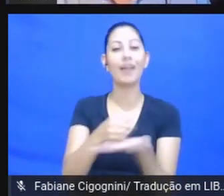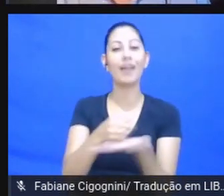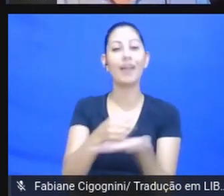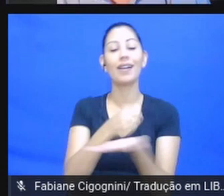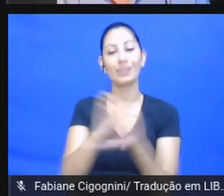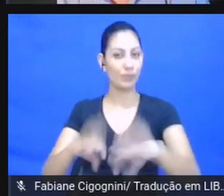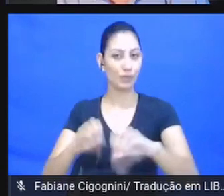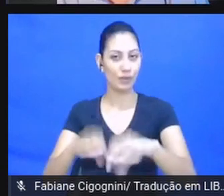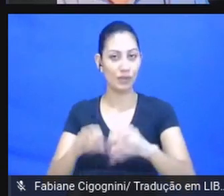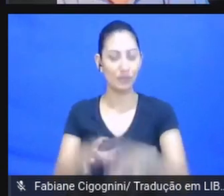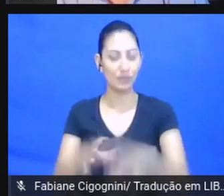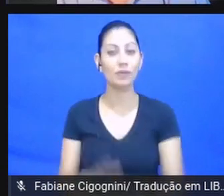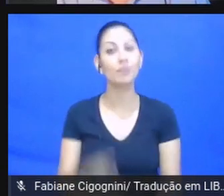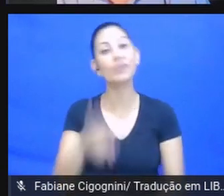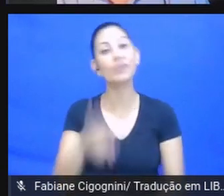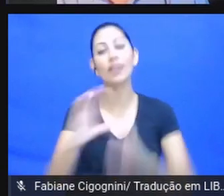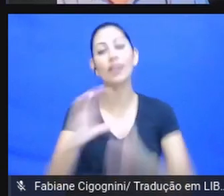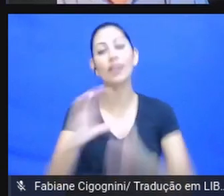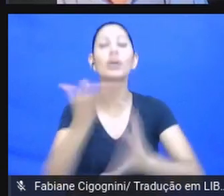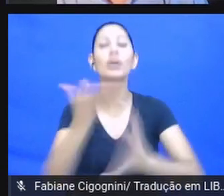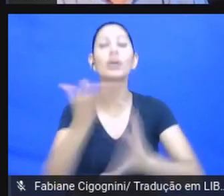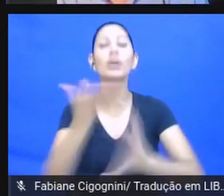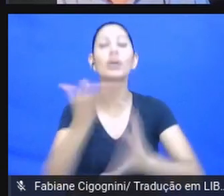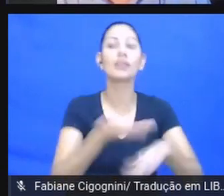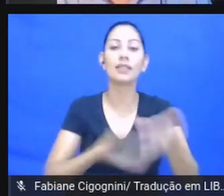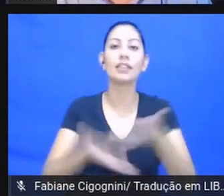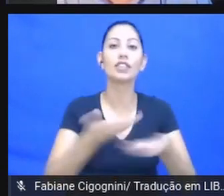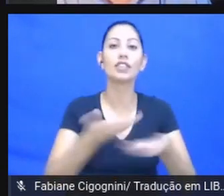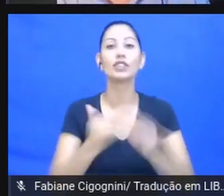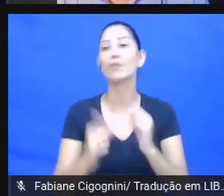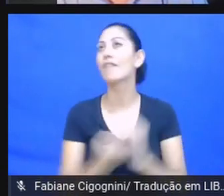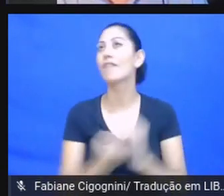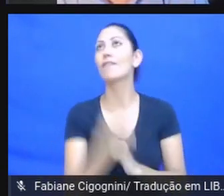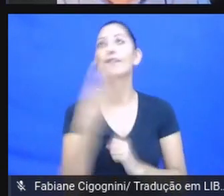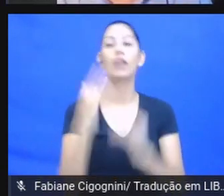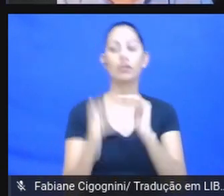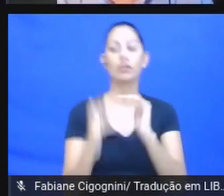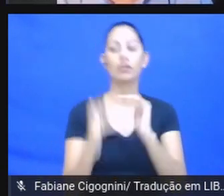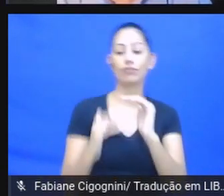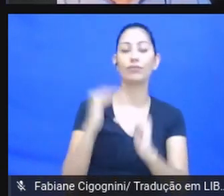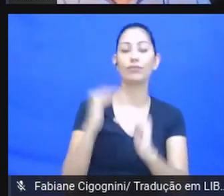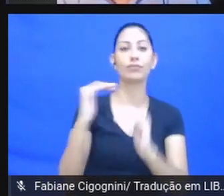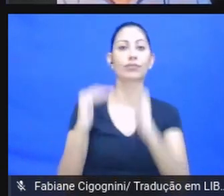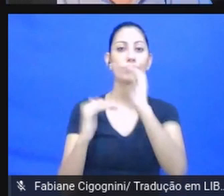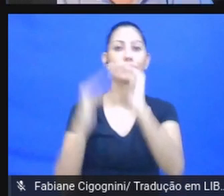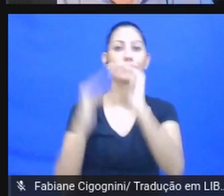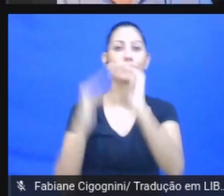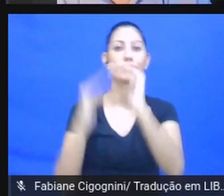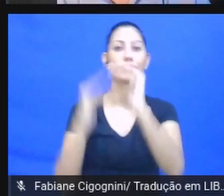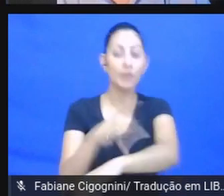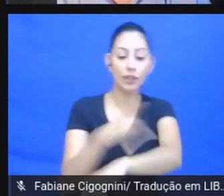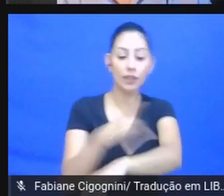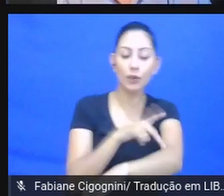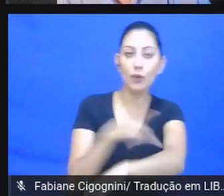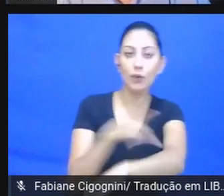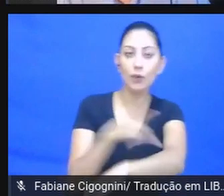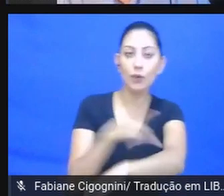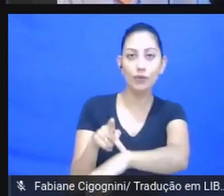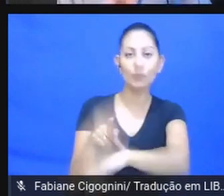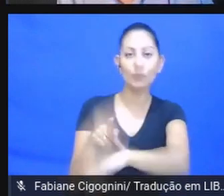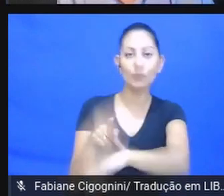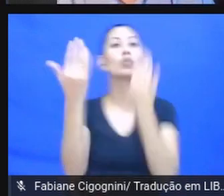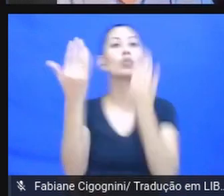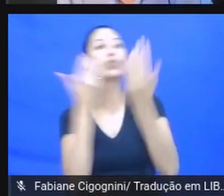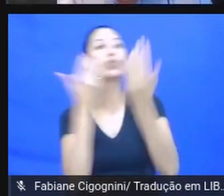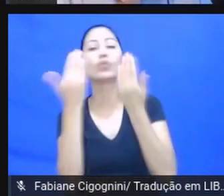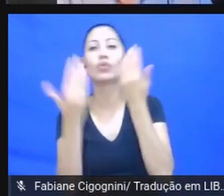uma comunicação, que é um atendimento de vários níveis, de várias ordens. Um é pedagógico, as dúvidas, as questões, de